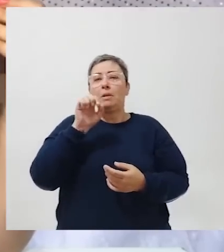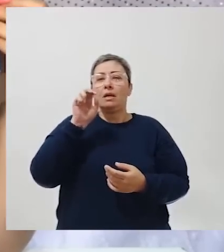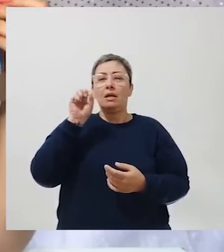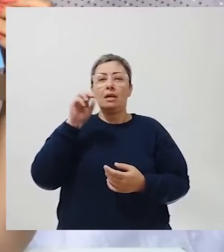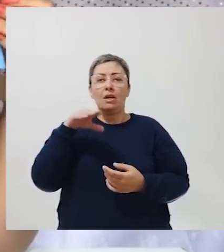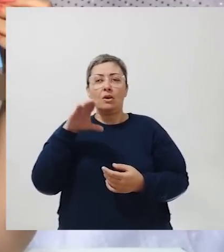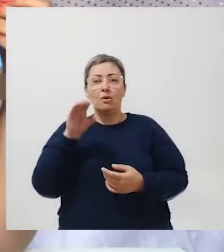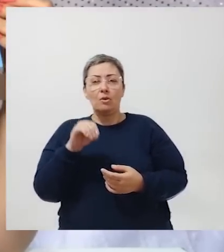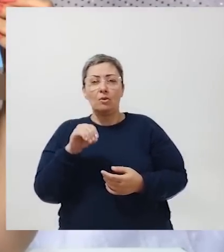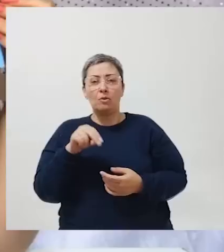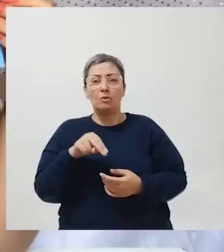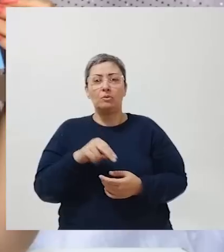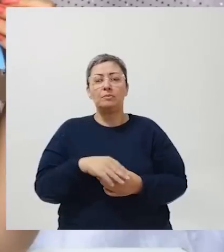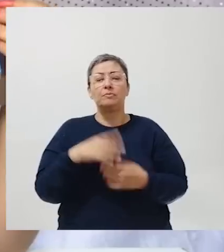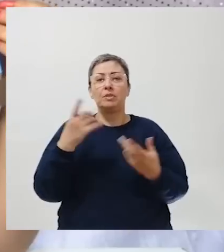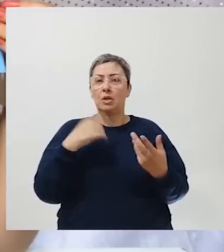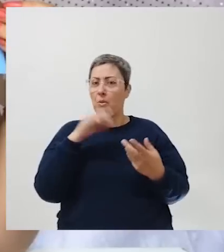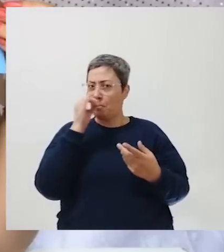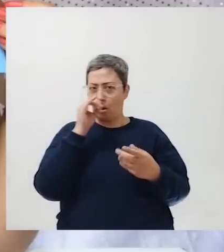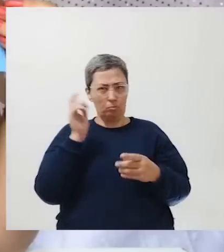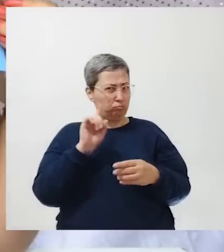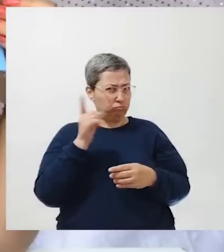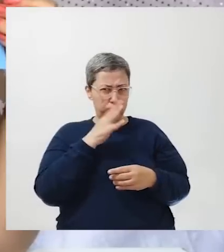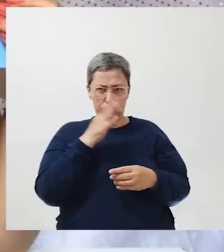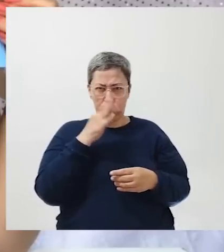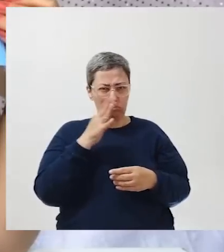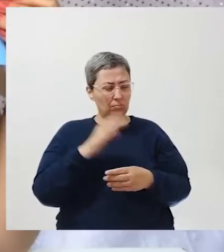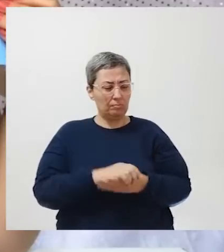bacon. E os porquinhos não abriram.